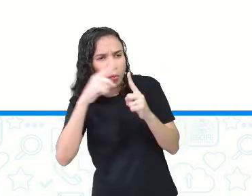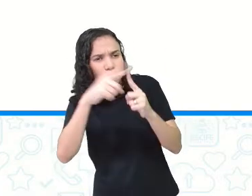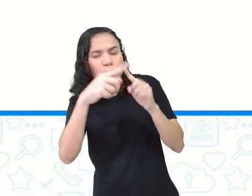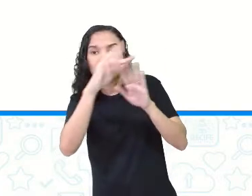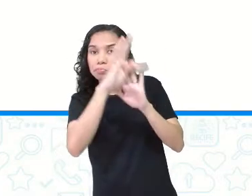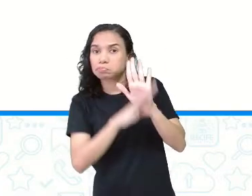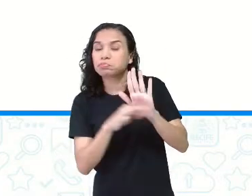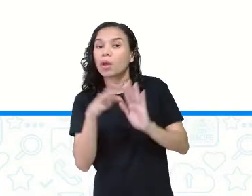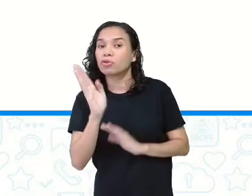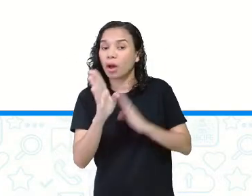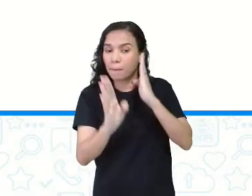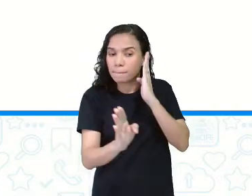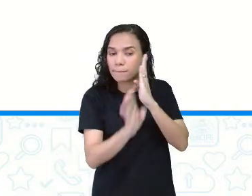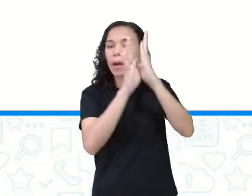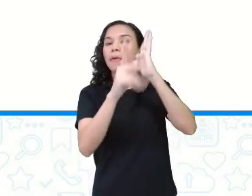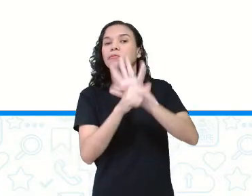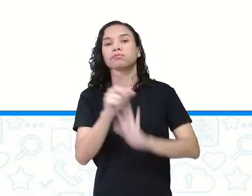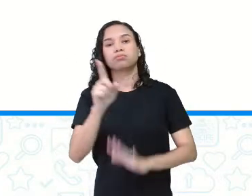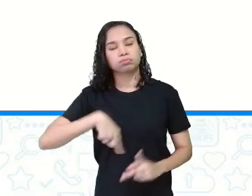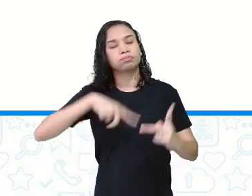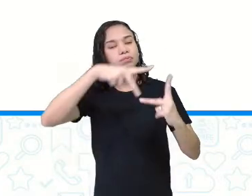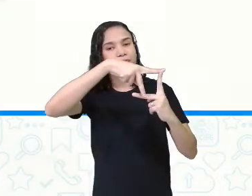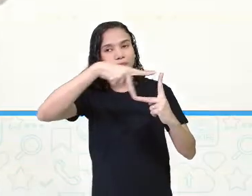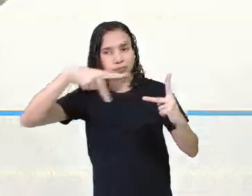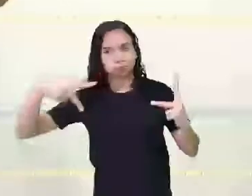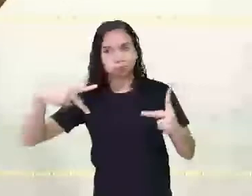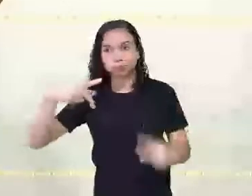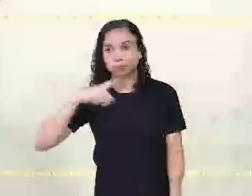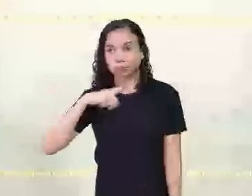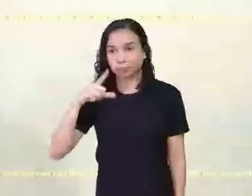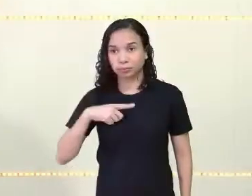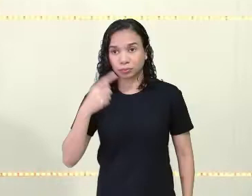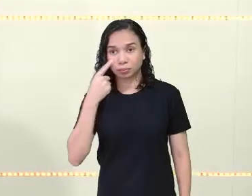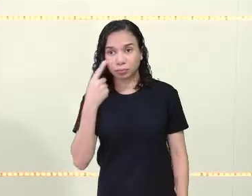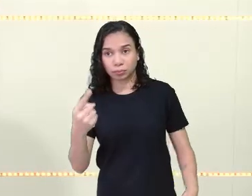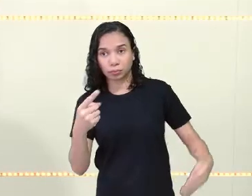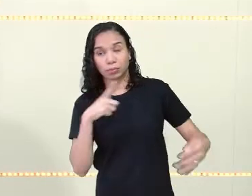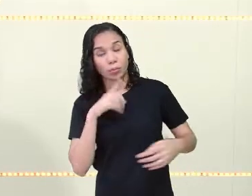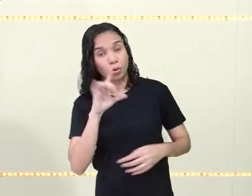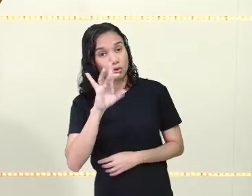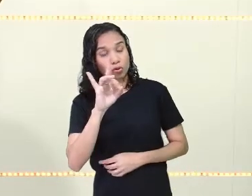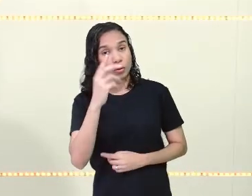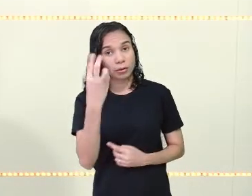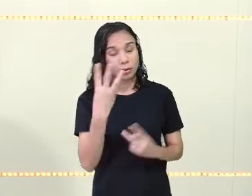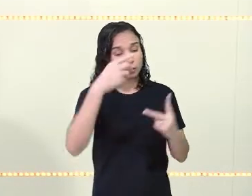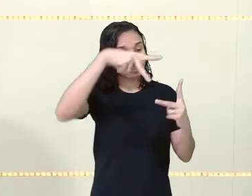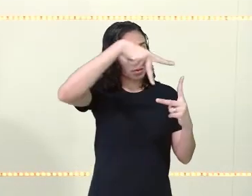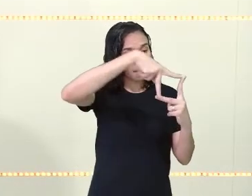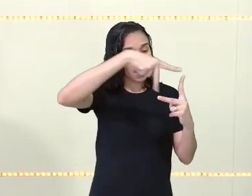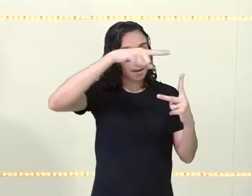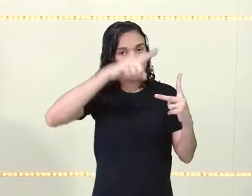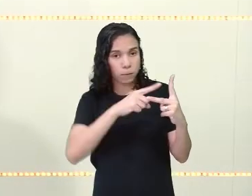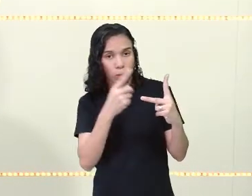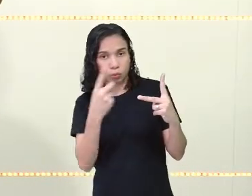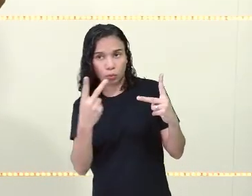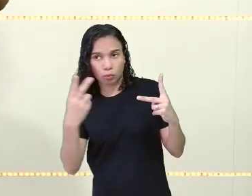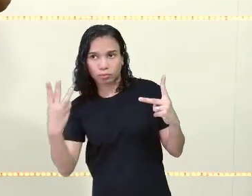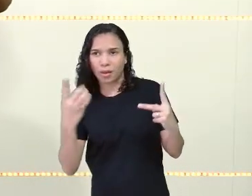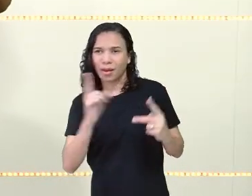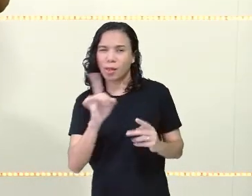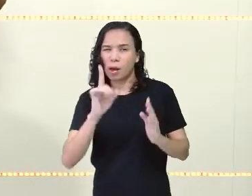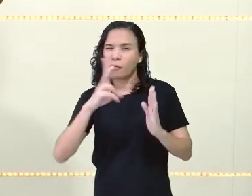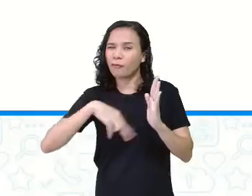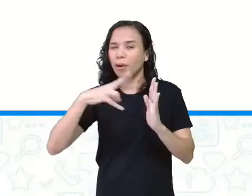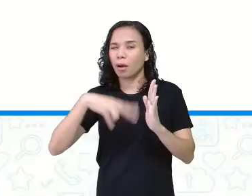já vai descobrir que é uma tirinha, tá? Tem 3 quadrinhos apenas. Eu nem vou fazer a leitura dele, porque você